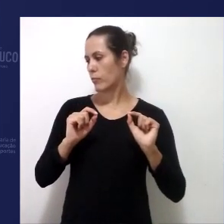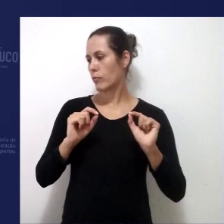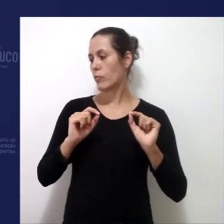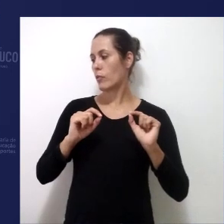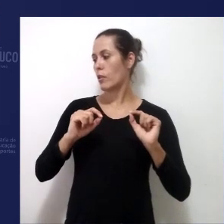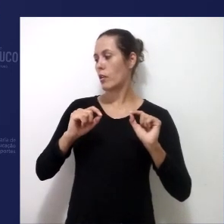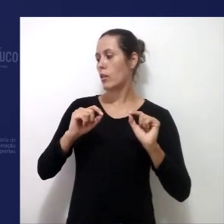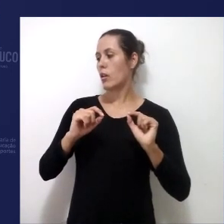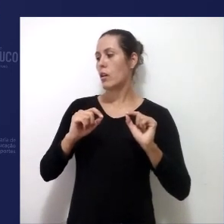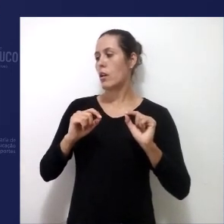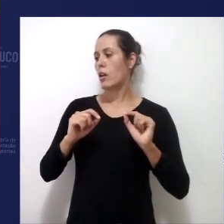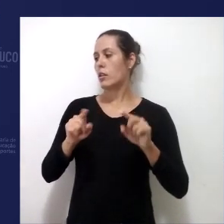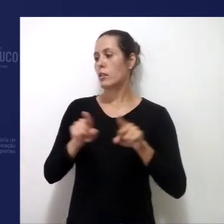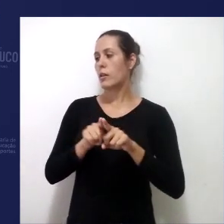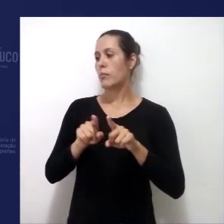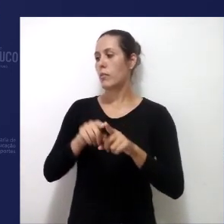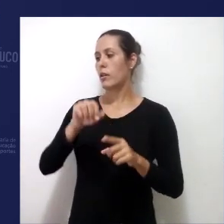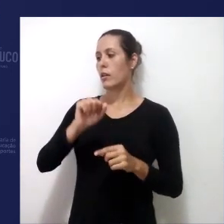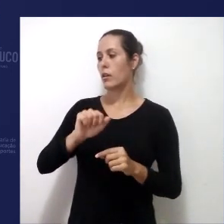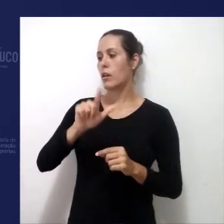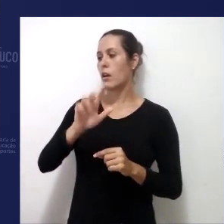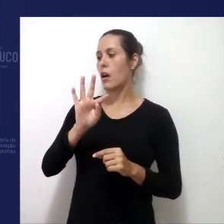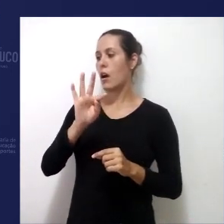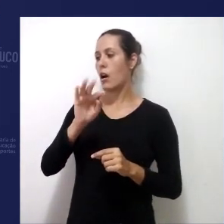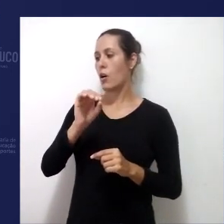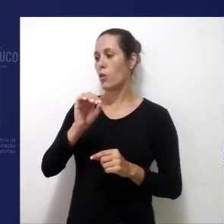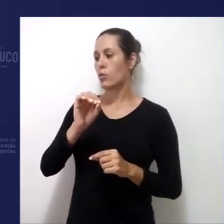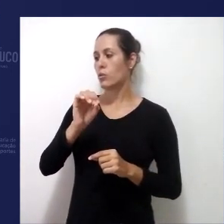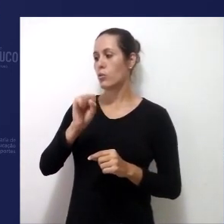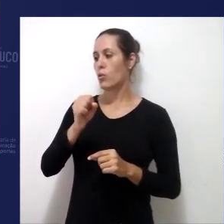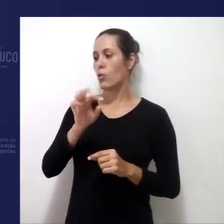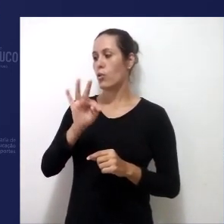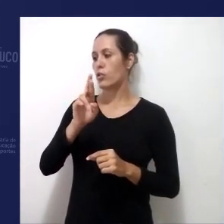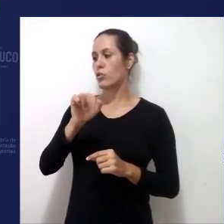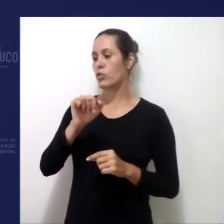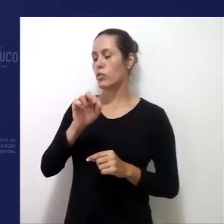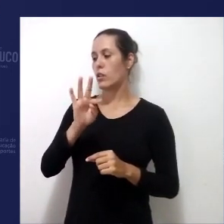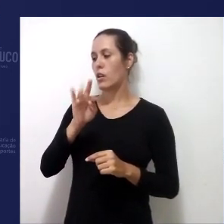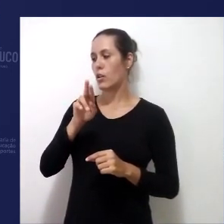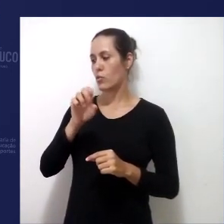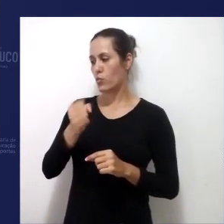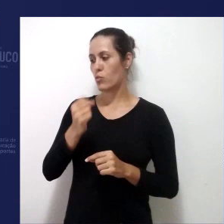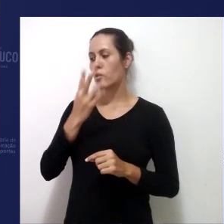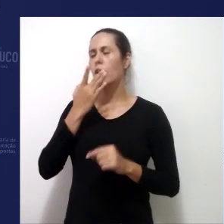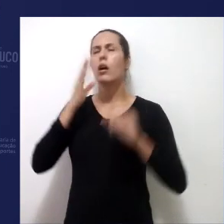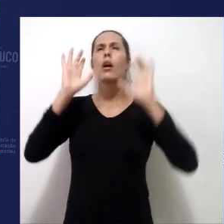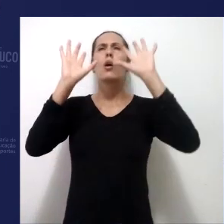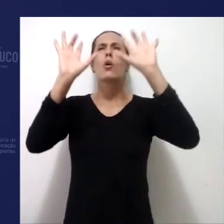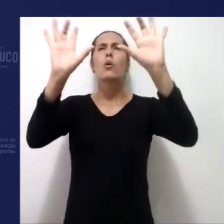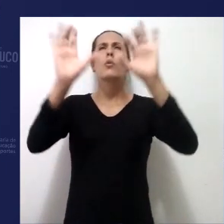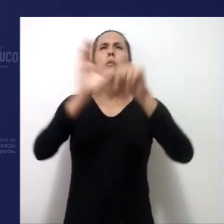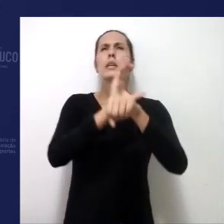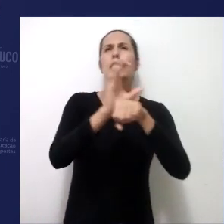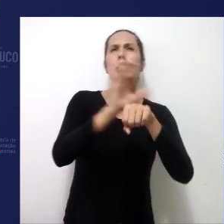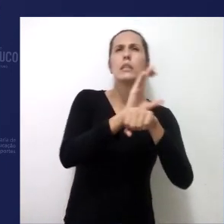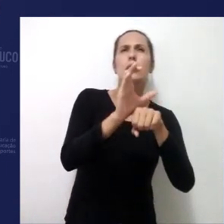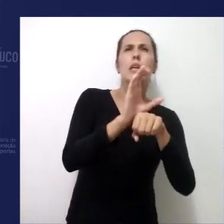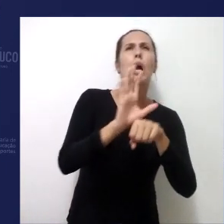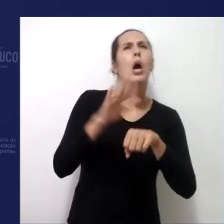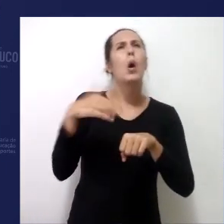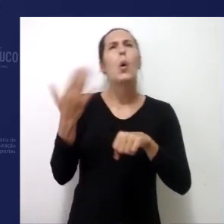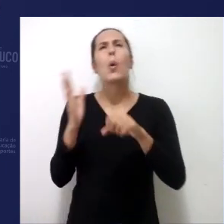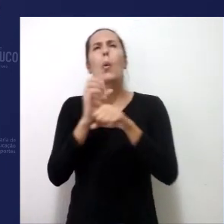nuvens médias se falando das altostratos, que são nuvens cinzentas ou azuladas, que vão